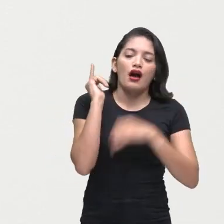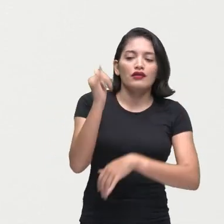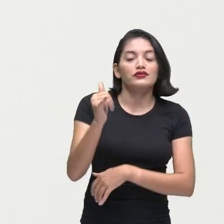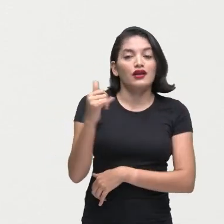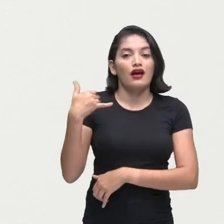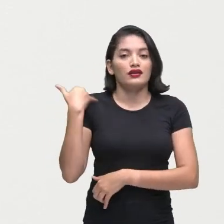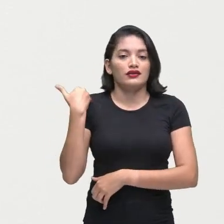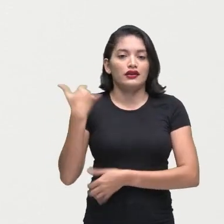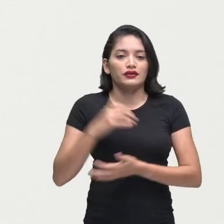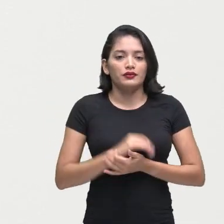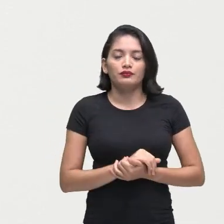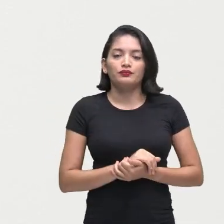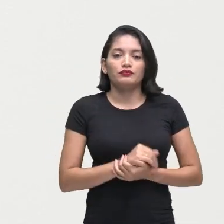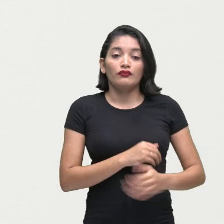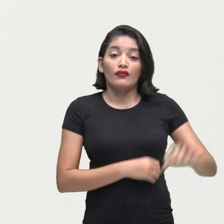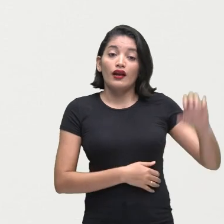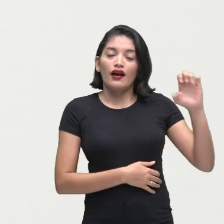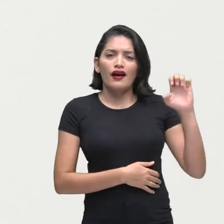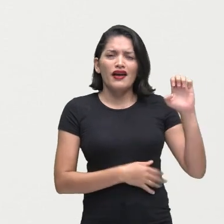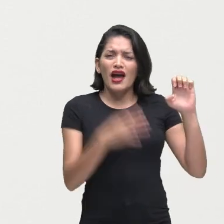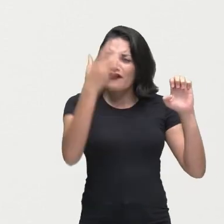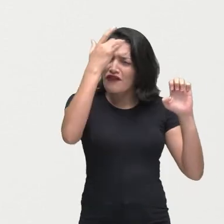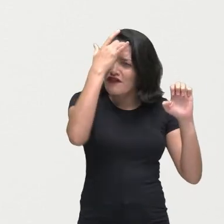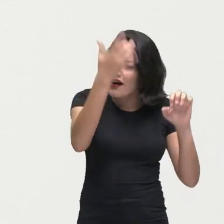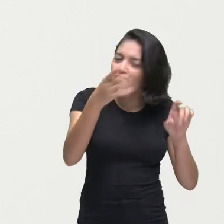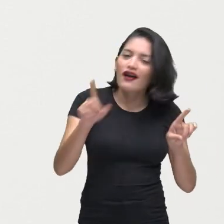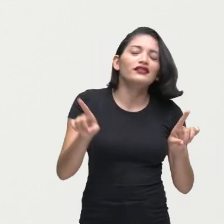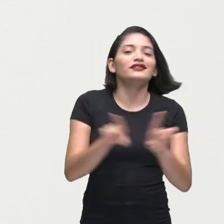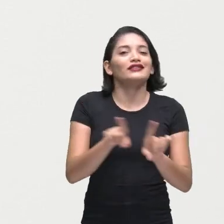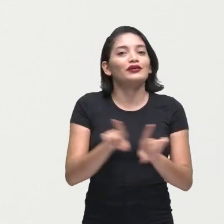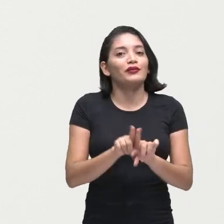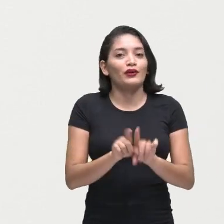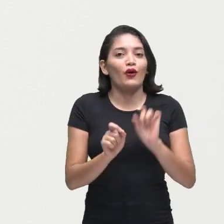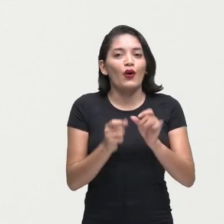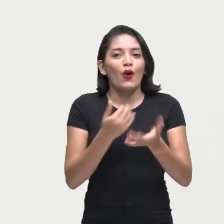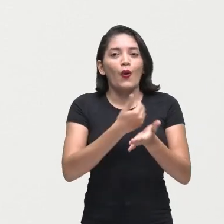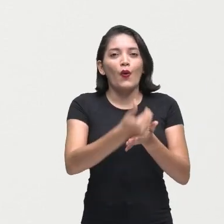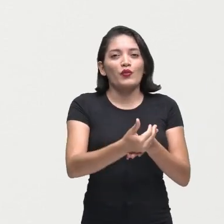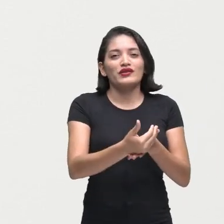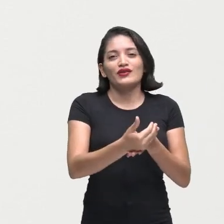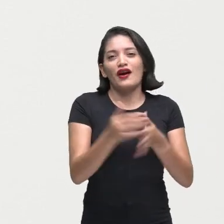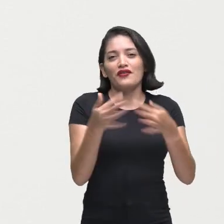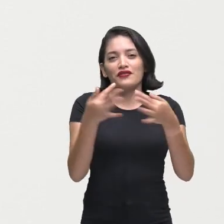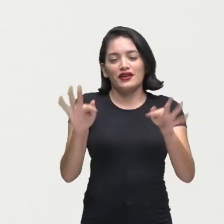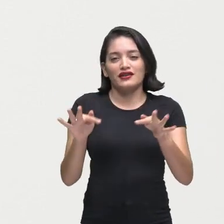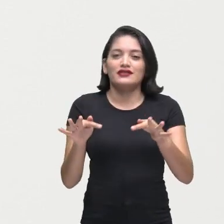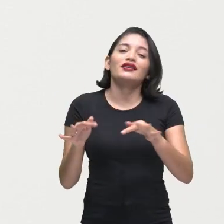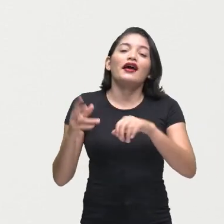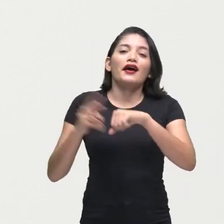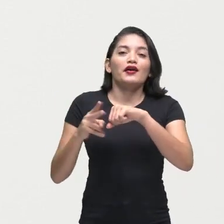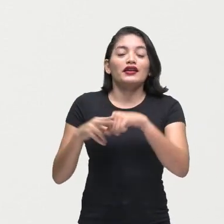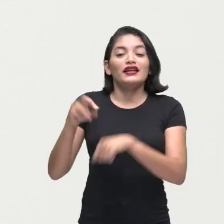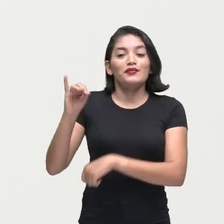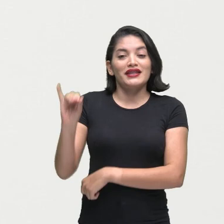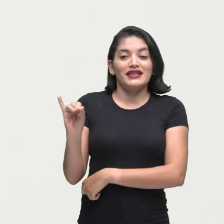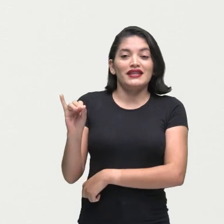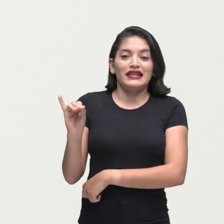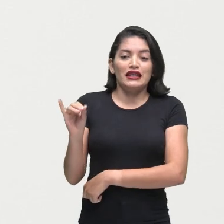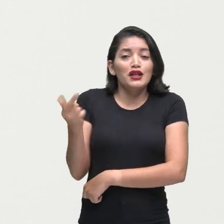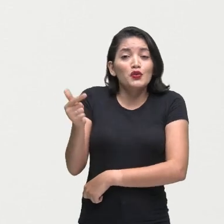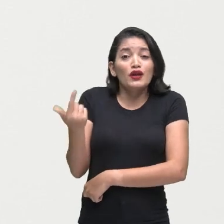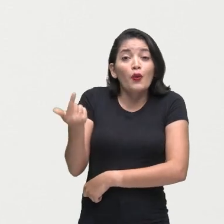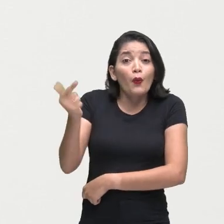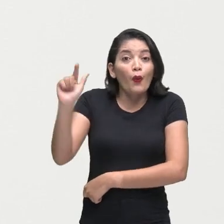e a lá ir super fácil novamente olha aqui quem começou a frase pronome Ai não tem